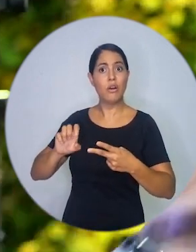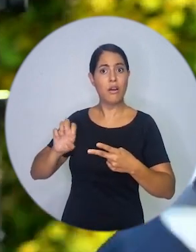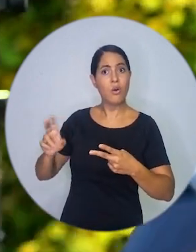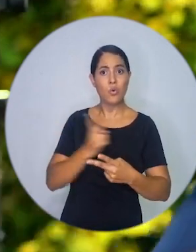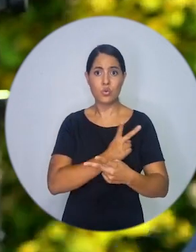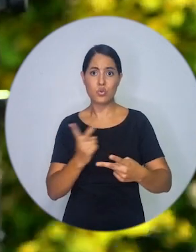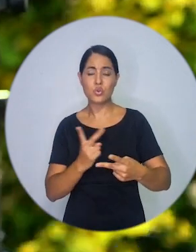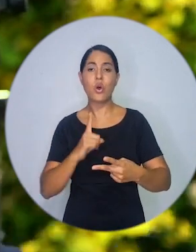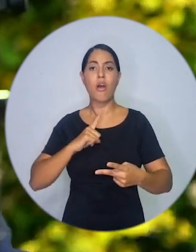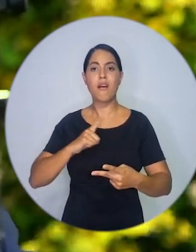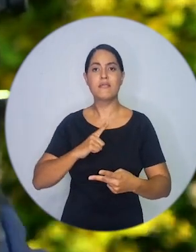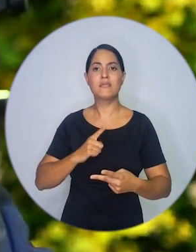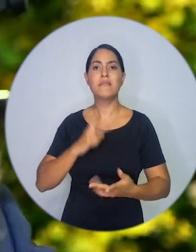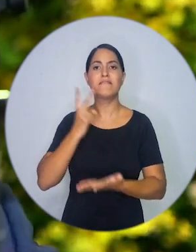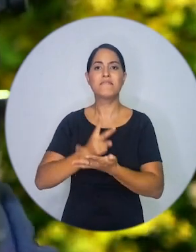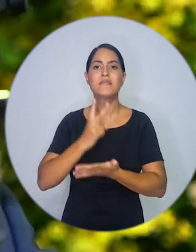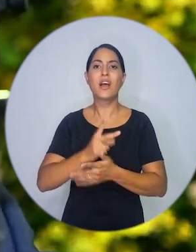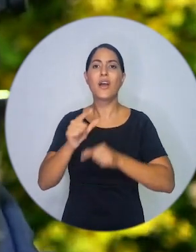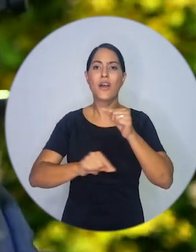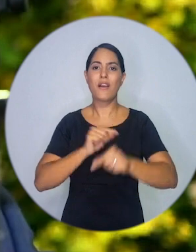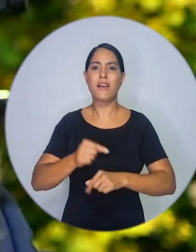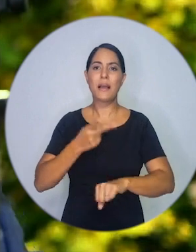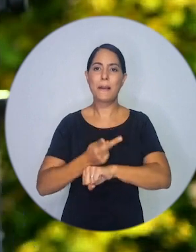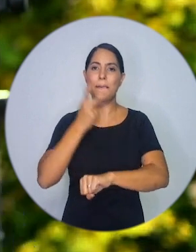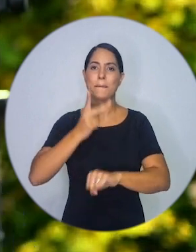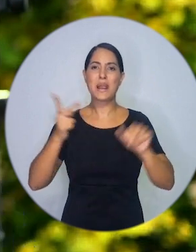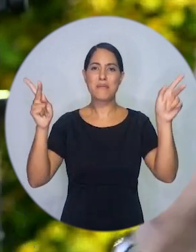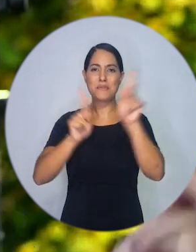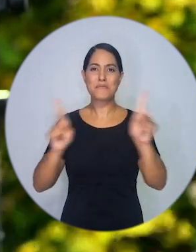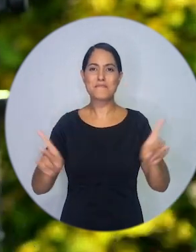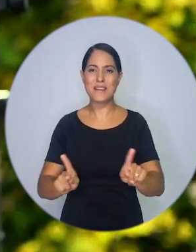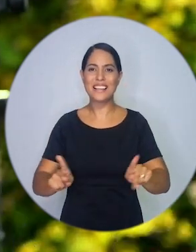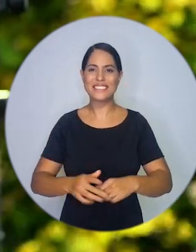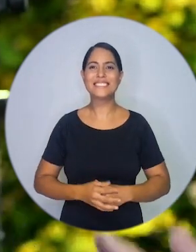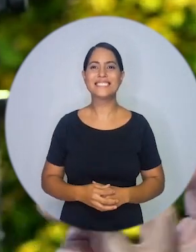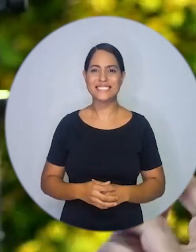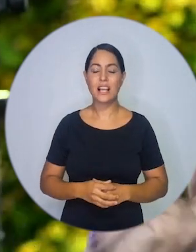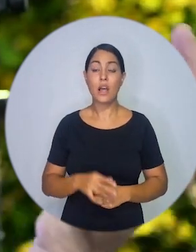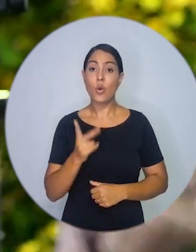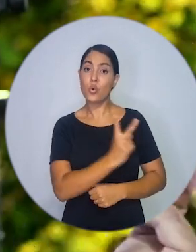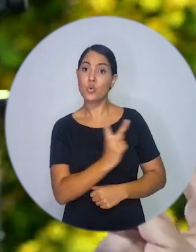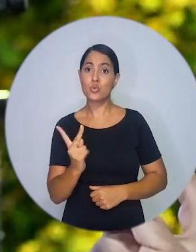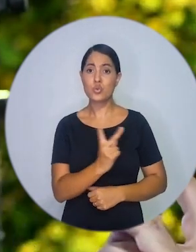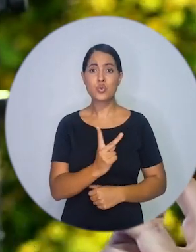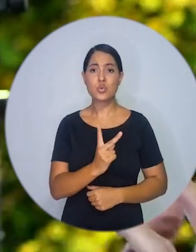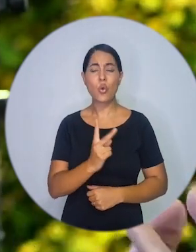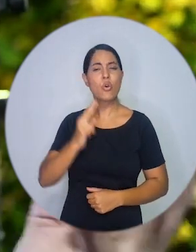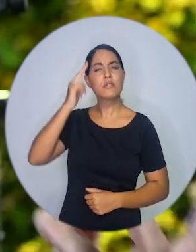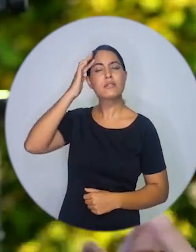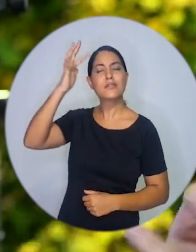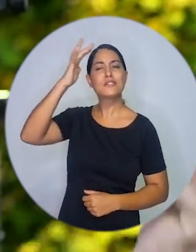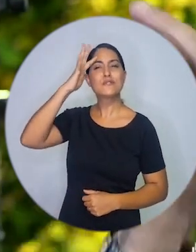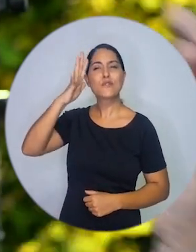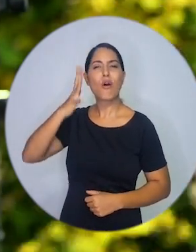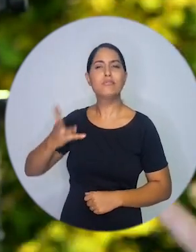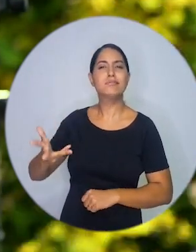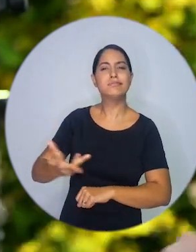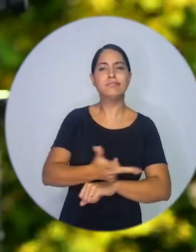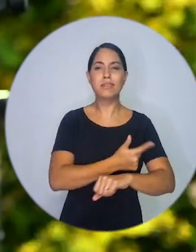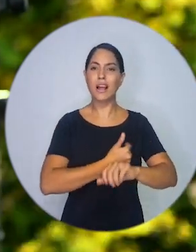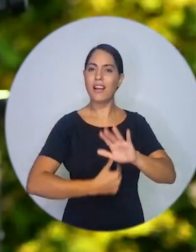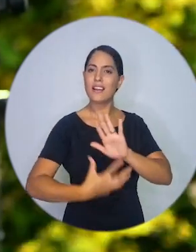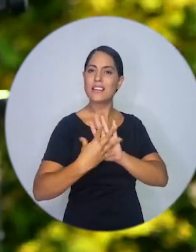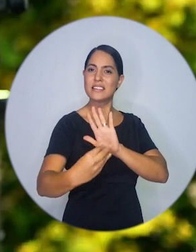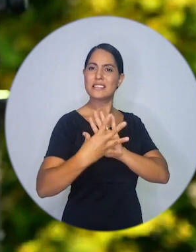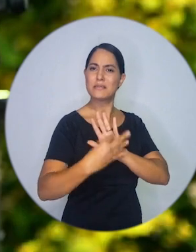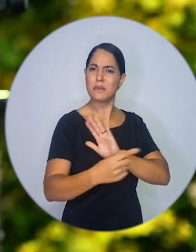Ambos, Prêmio Nobel da Paz, porque eles tinham sonhos grandes, sonhos que inspiram. Tenham